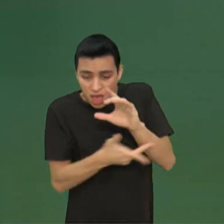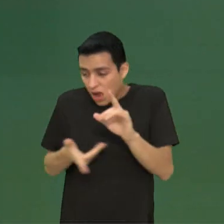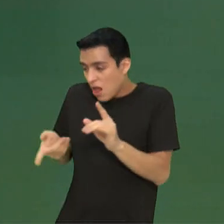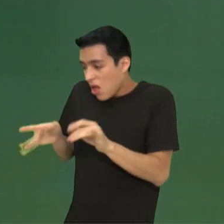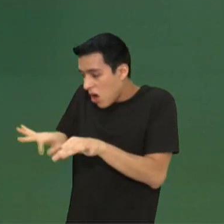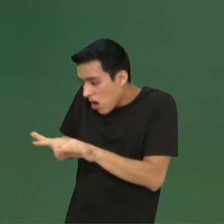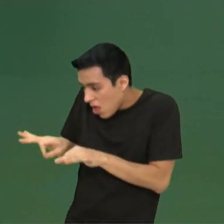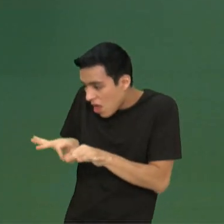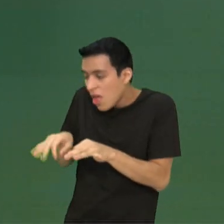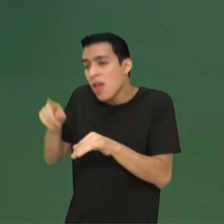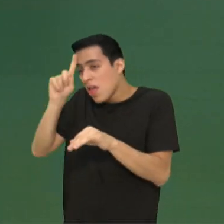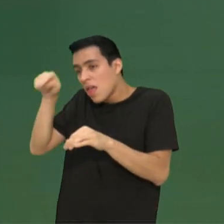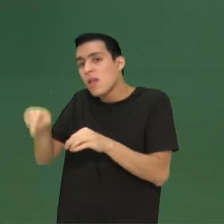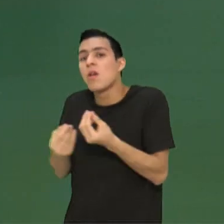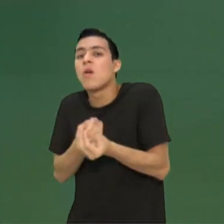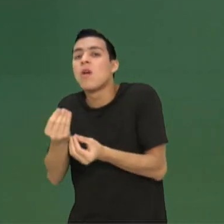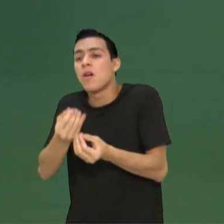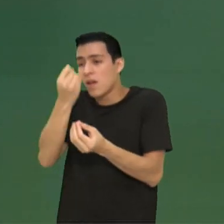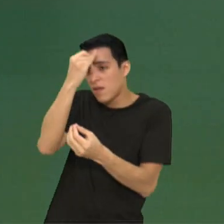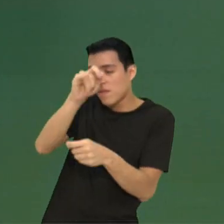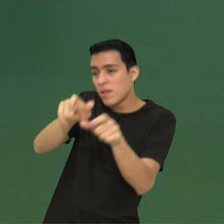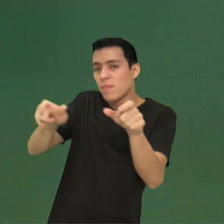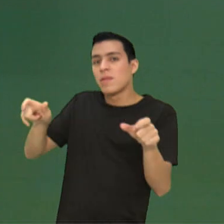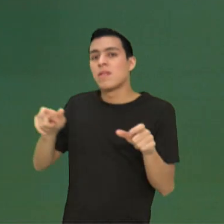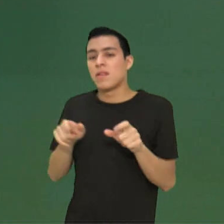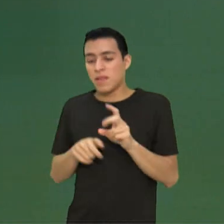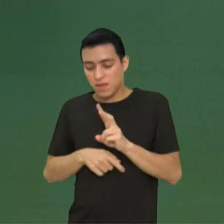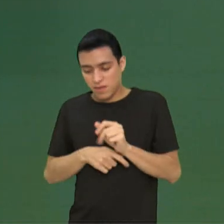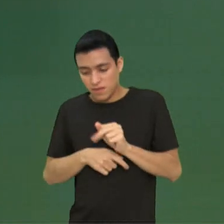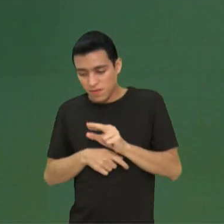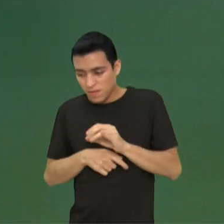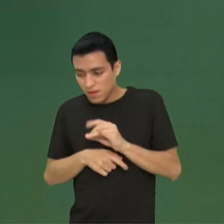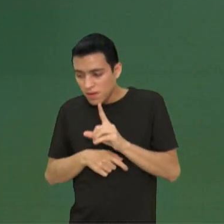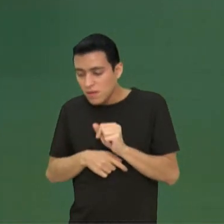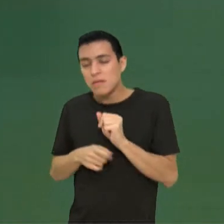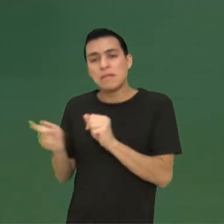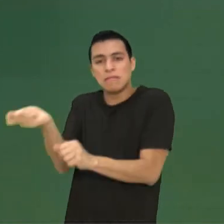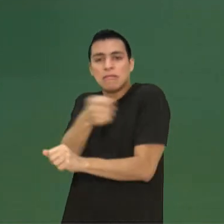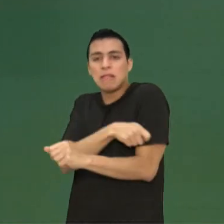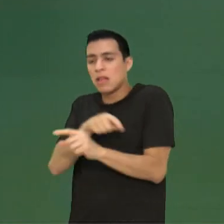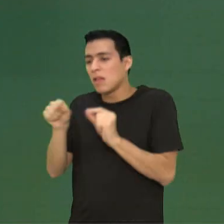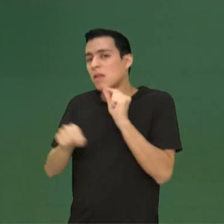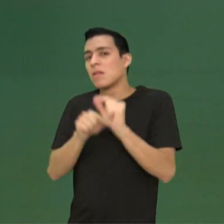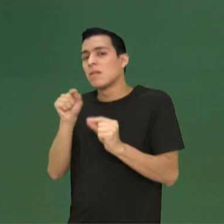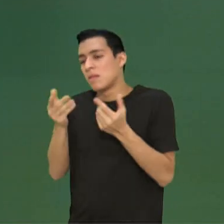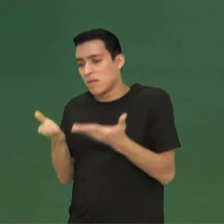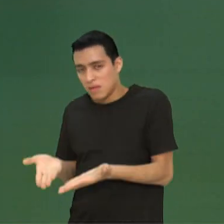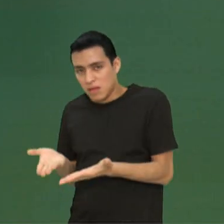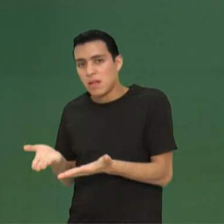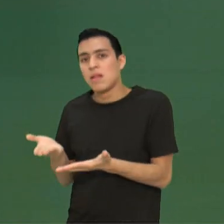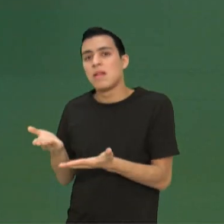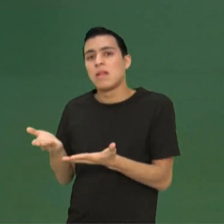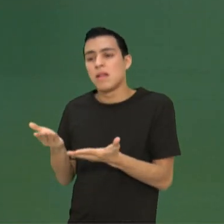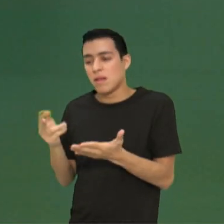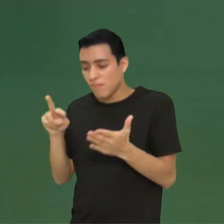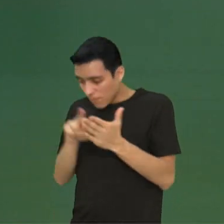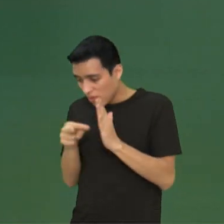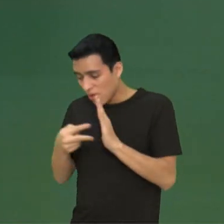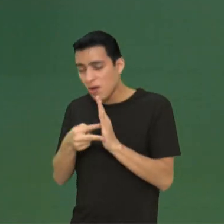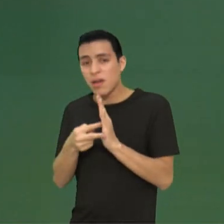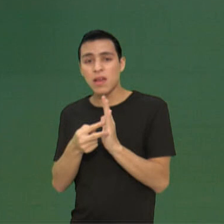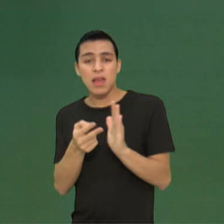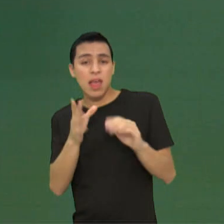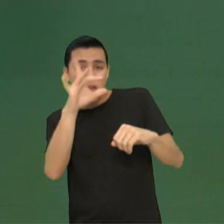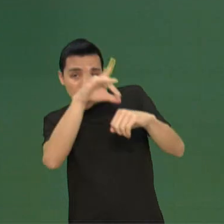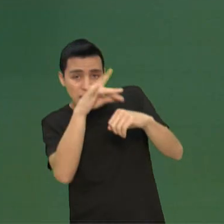invenção da vacina para varíola, que inclusive chamou varíola patini, que significa o quê? Varíola de vaca,